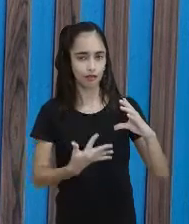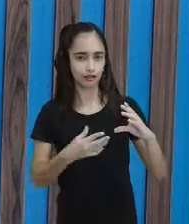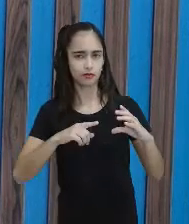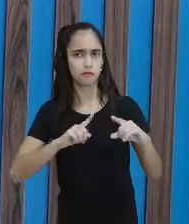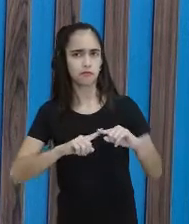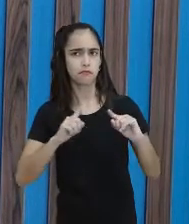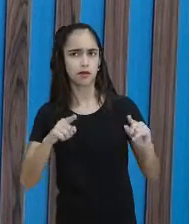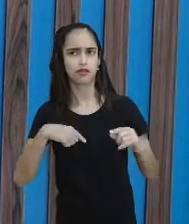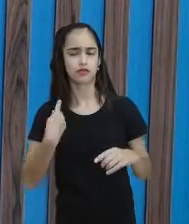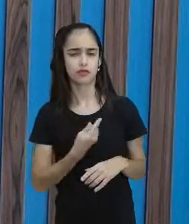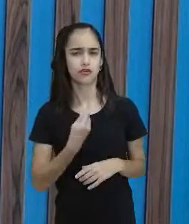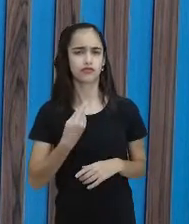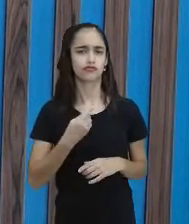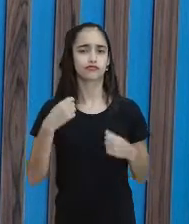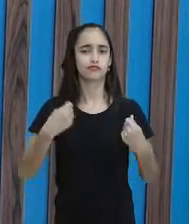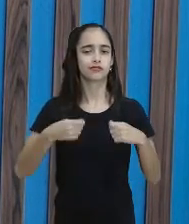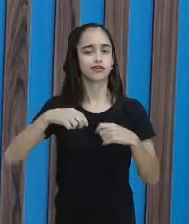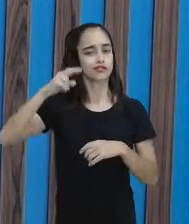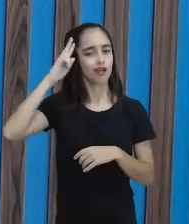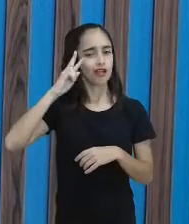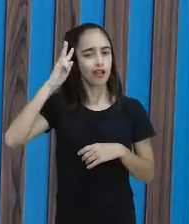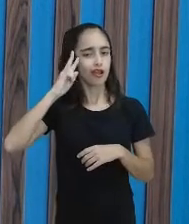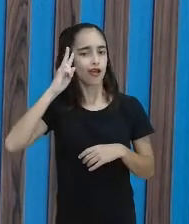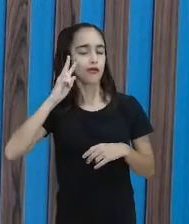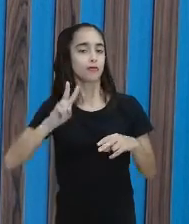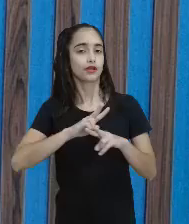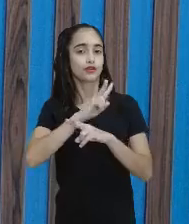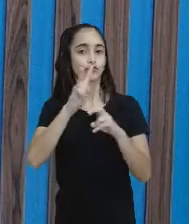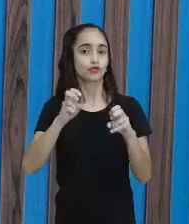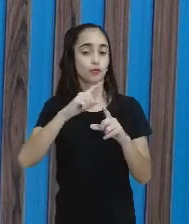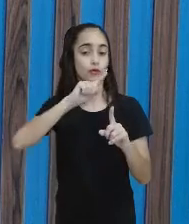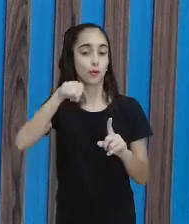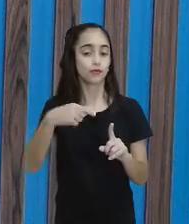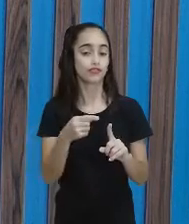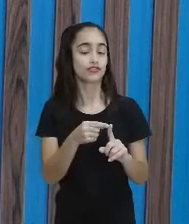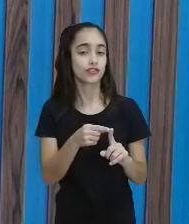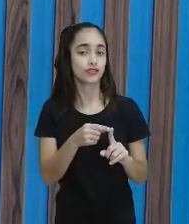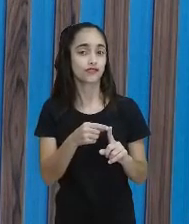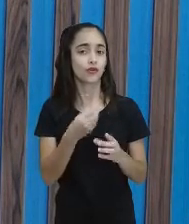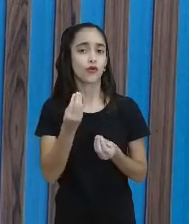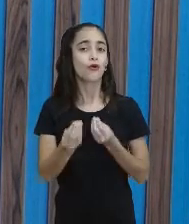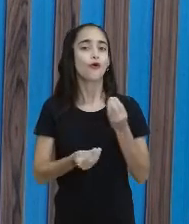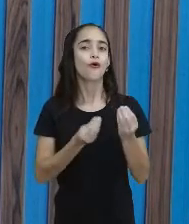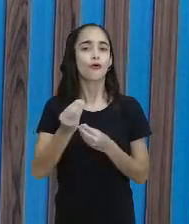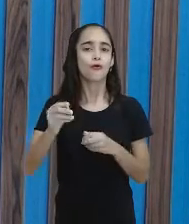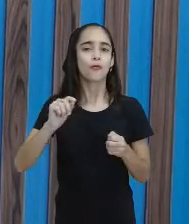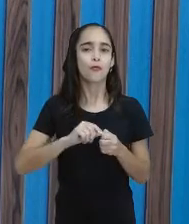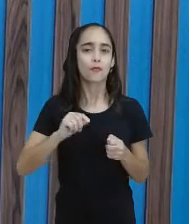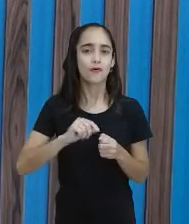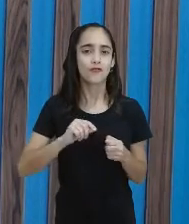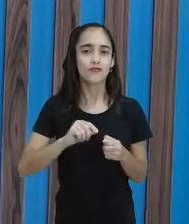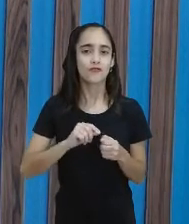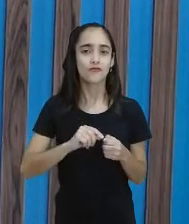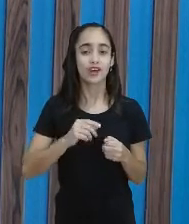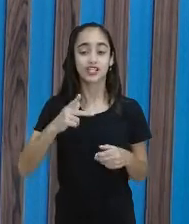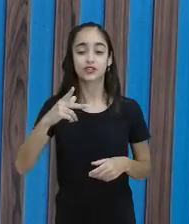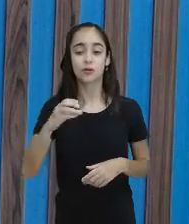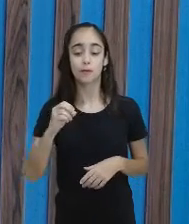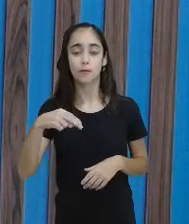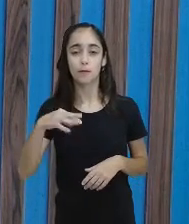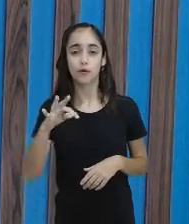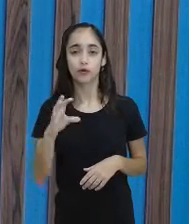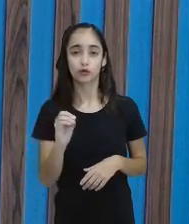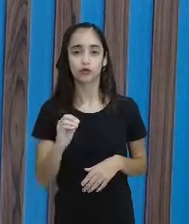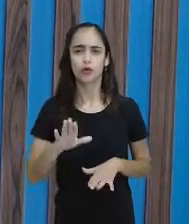lembrar qual é o objetivo da modalidade, né? Como é que se faz o ponto, como é que marca quem